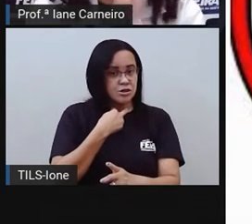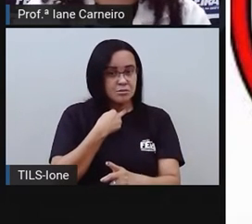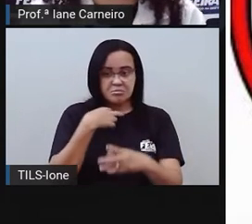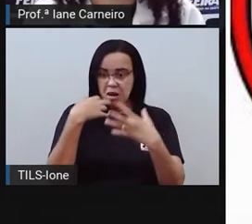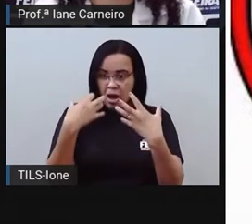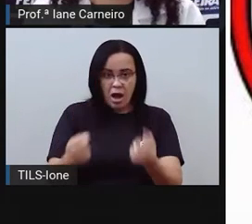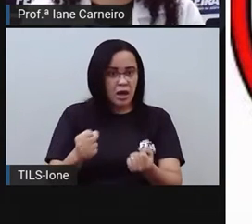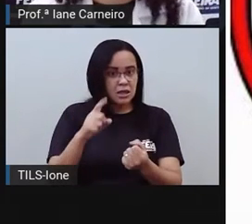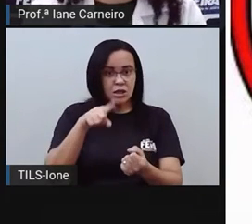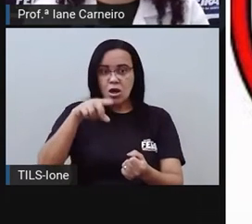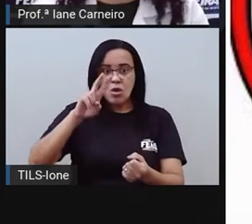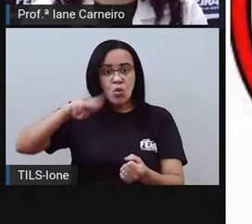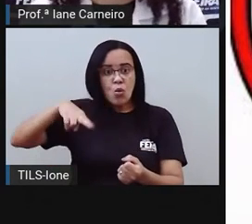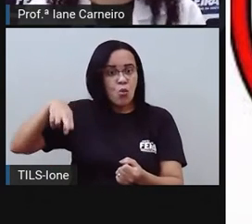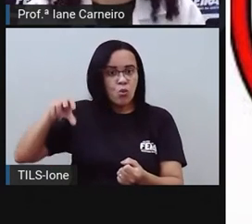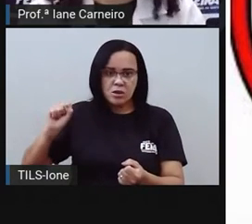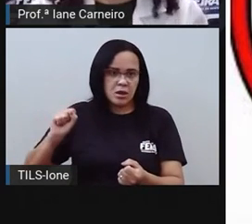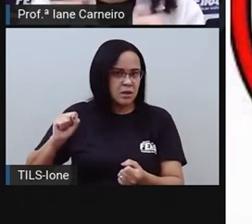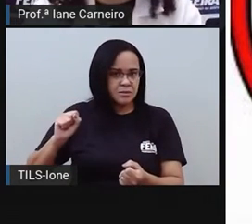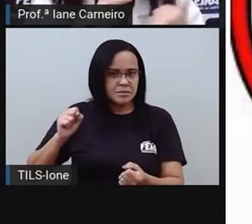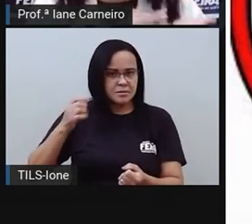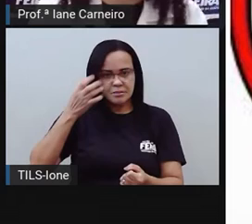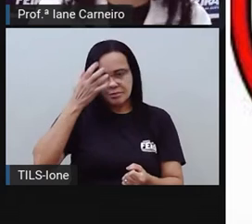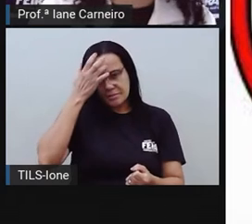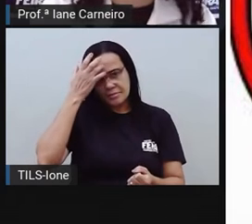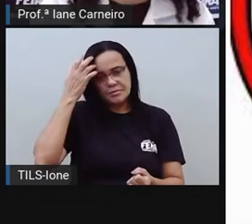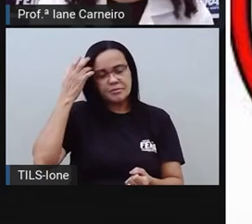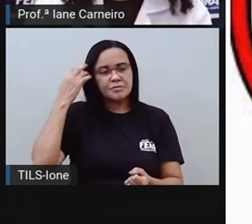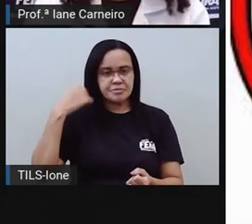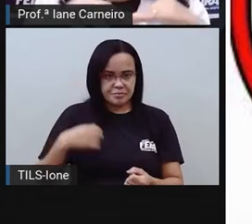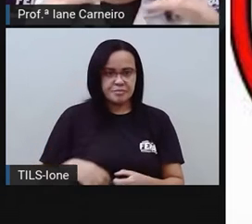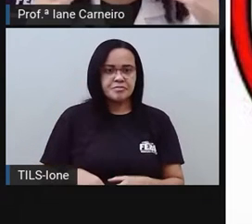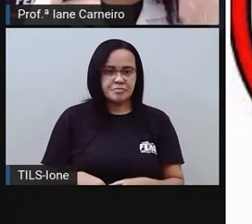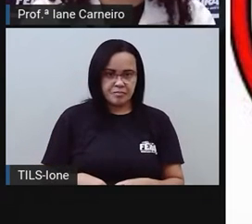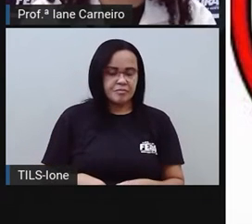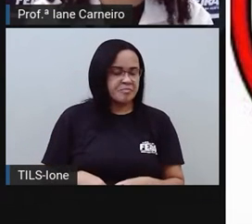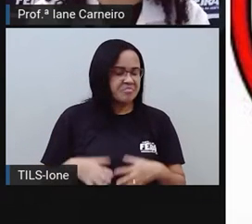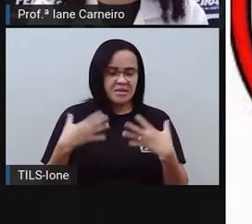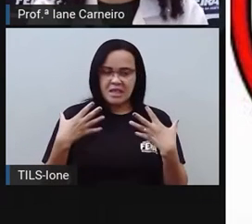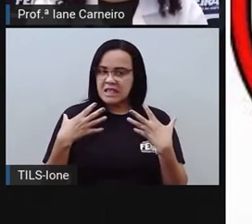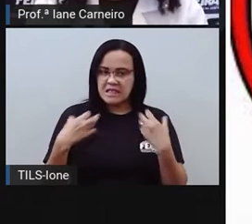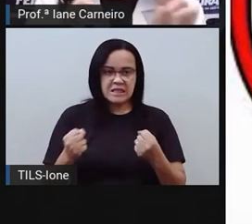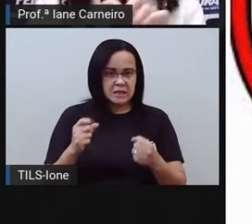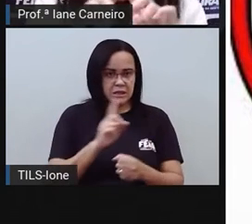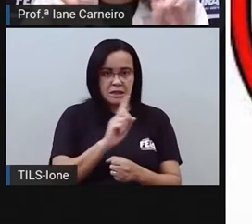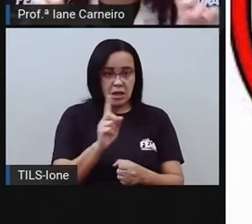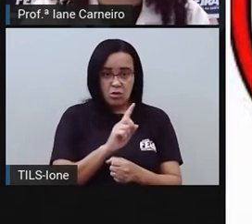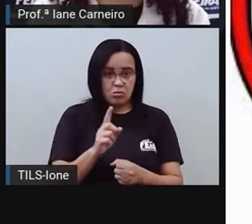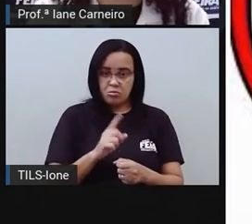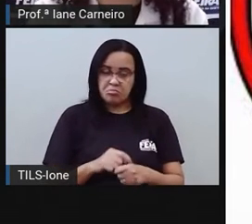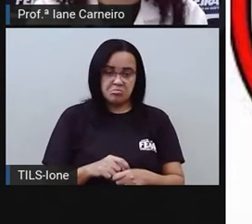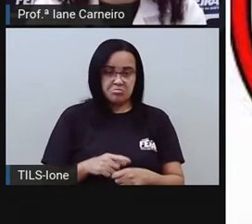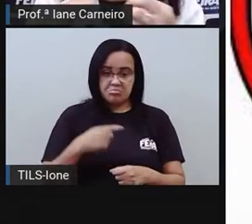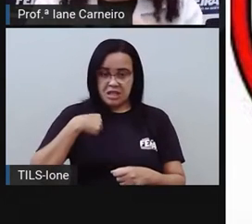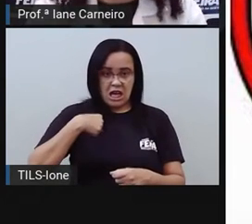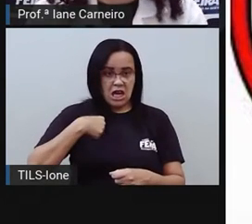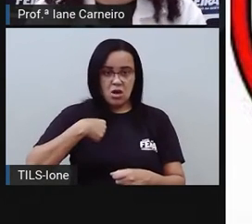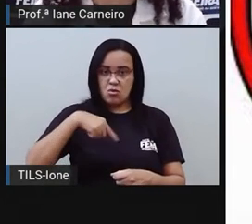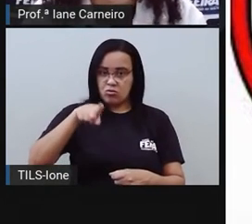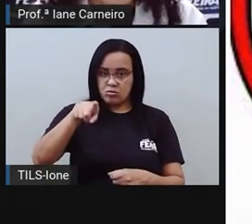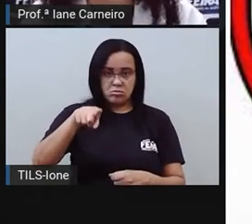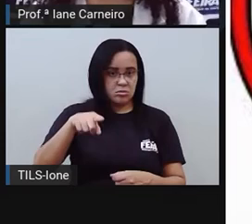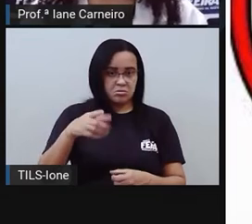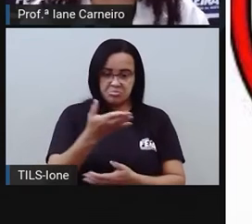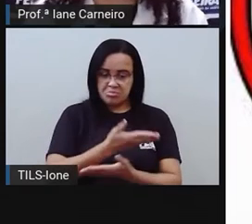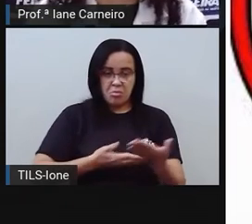aceitar nunca isso, tá bom? E aí, como a Pró falou, a gente não pode fazer isso com ninguém e também a gente não pode permitir que ninguém faça